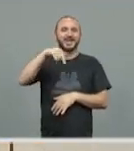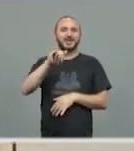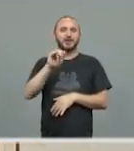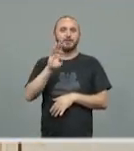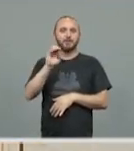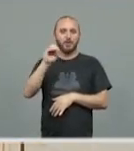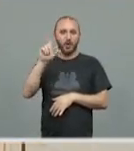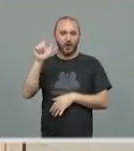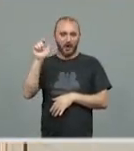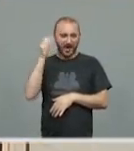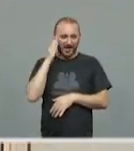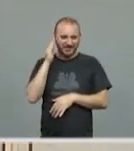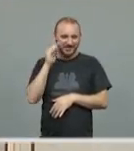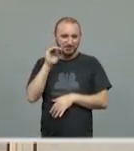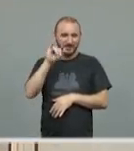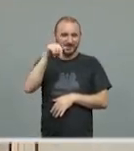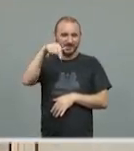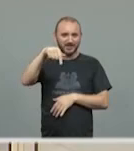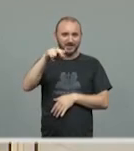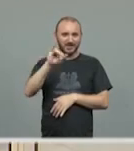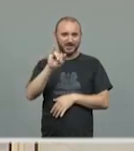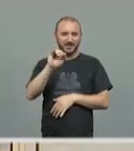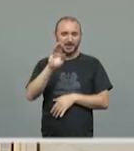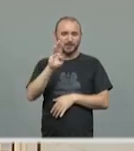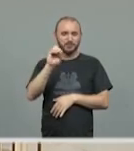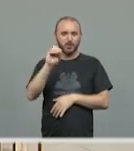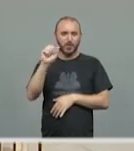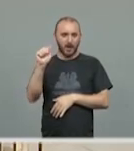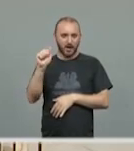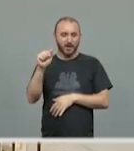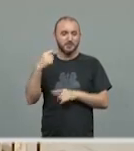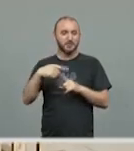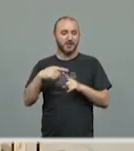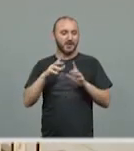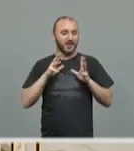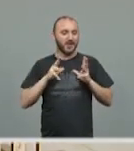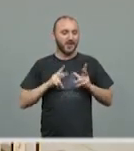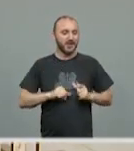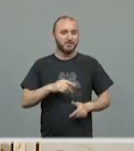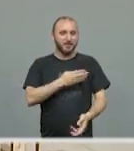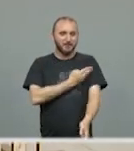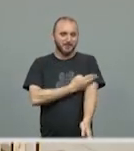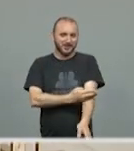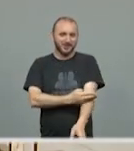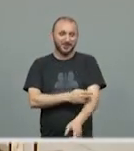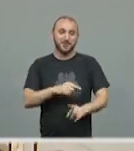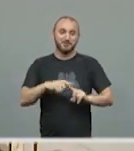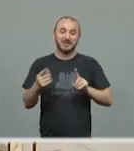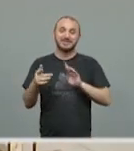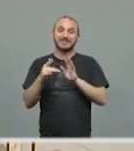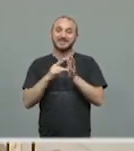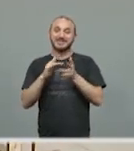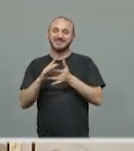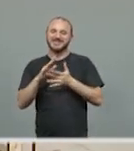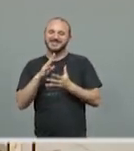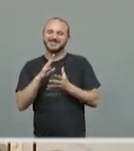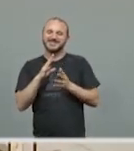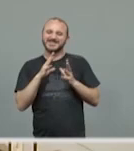para tirar mancha, para lavar a alma. O que é essa veste? É a nossa